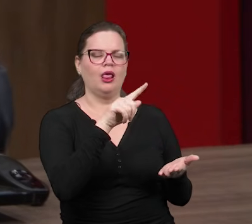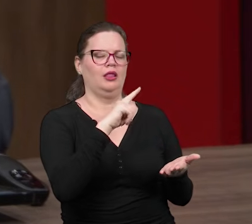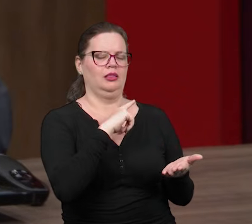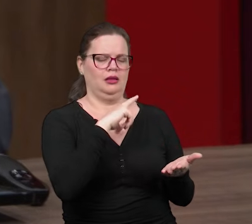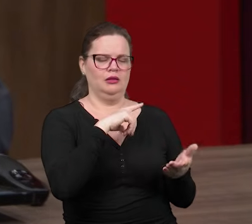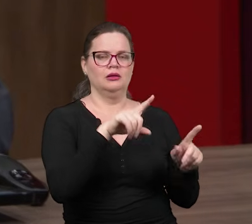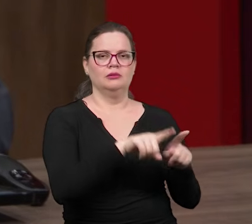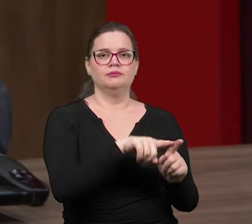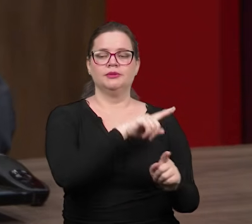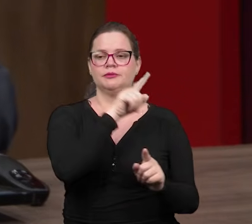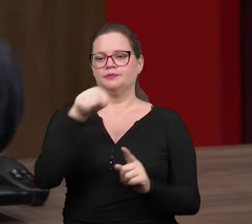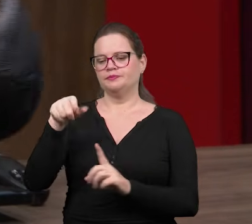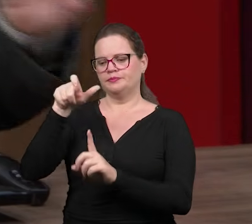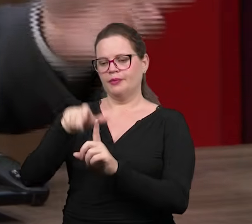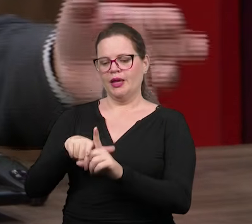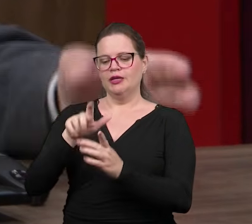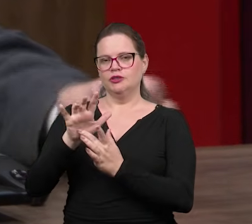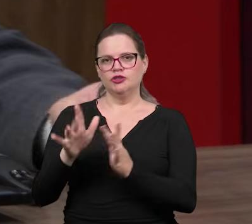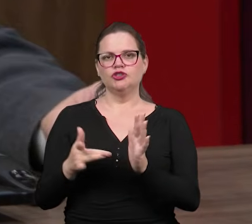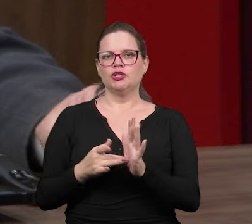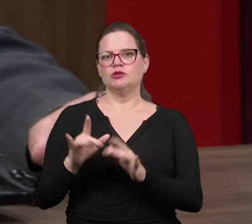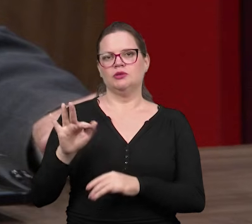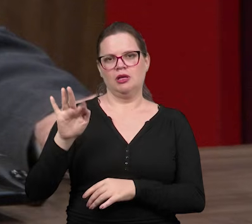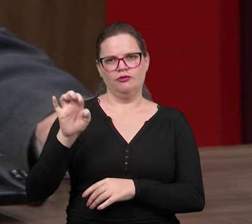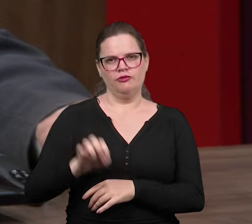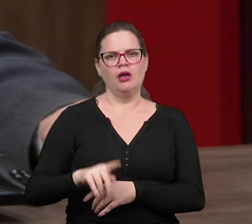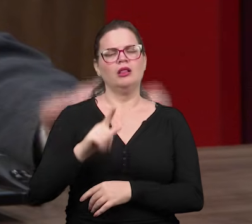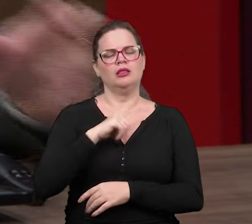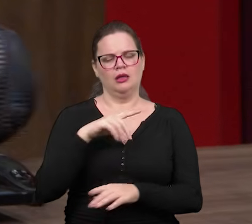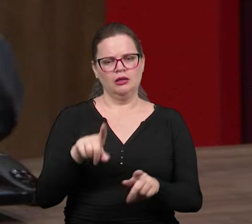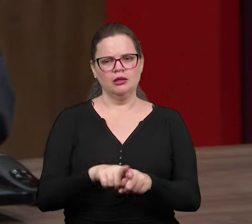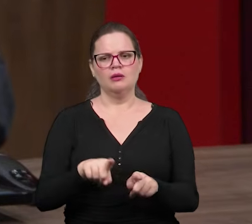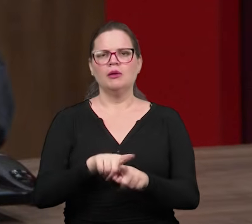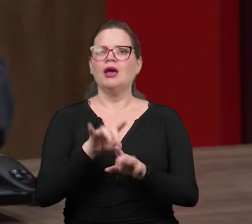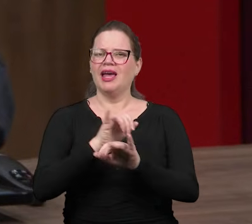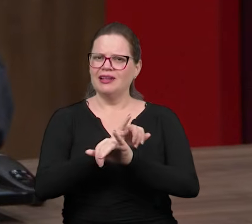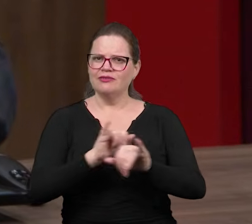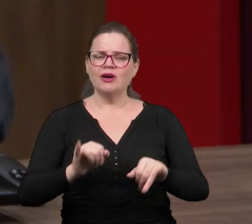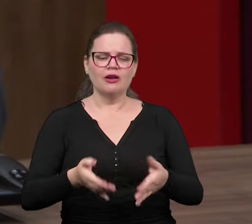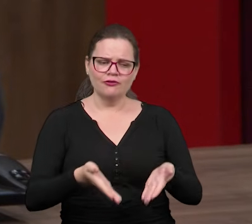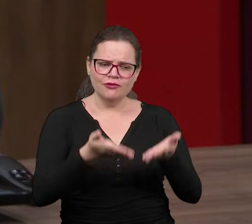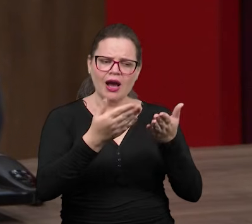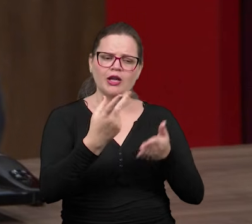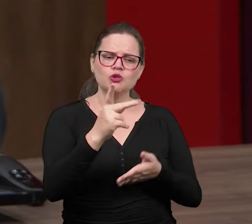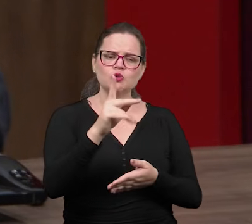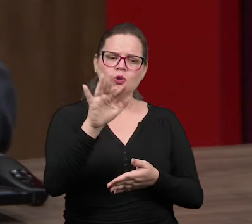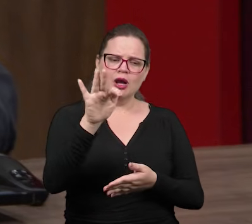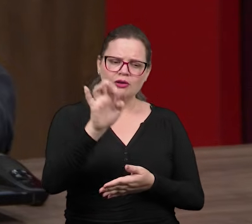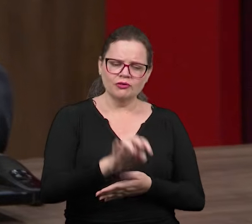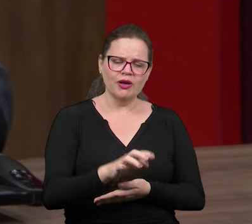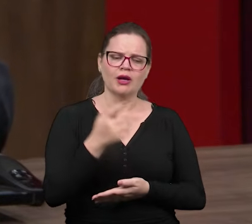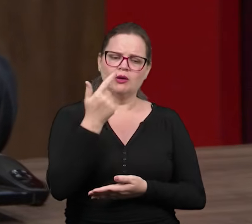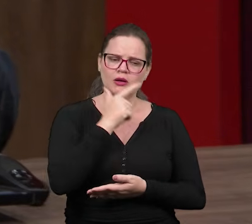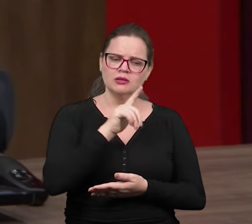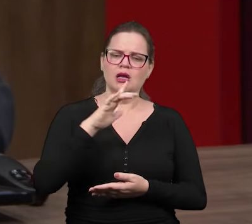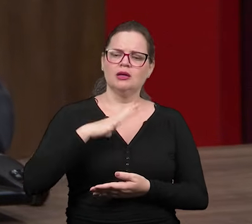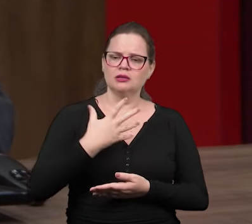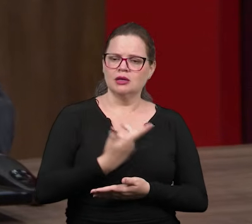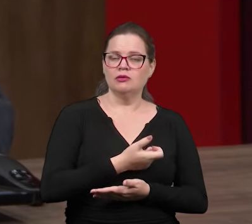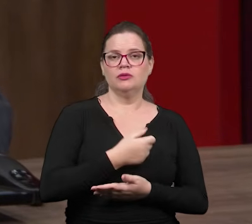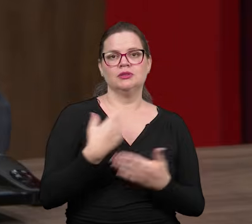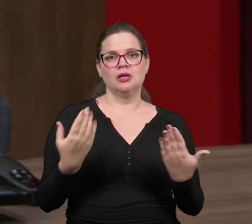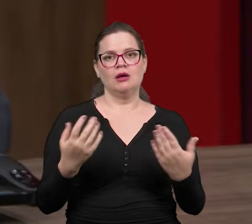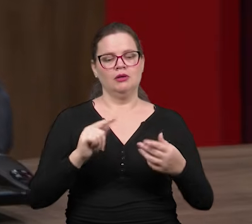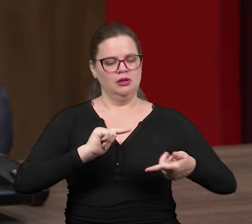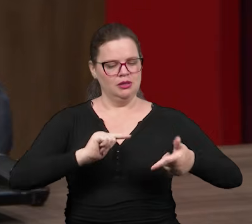no ministério de Jesus. Muitas vezes ele vai falar, vai, tua fé te salvou. Nem em Israel eu achei tanta fé. Mas nós, nesses